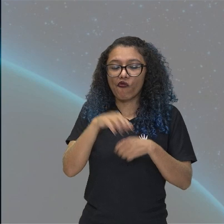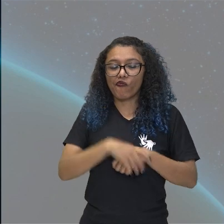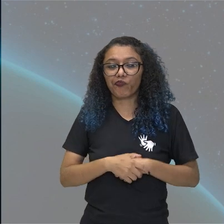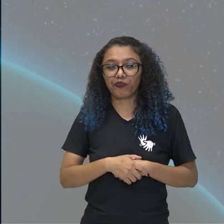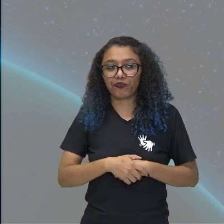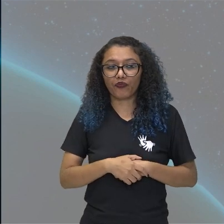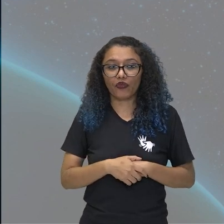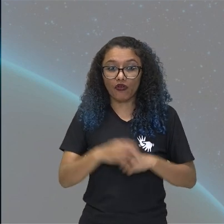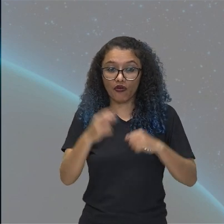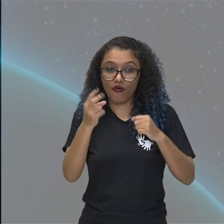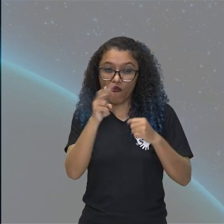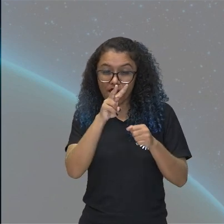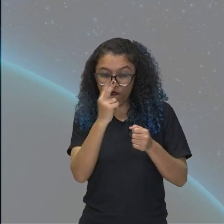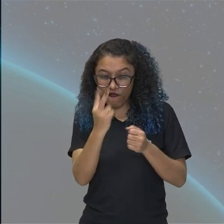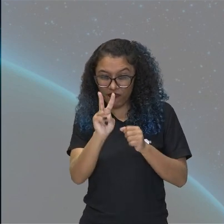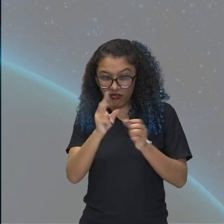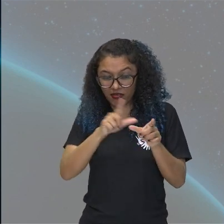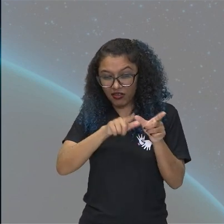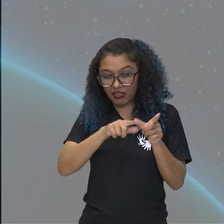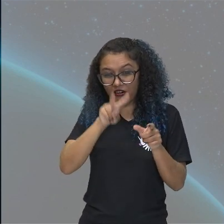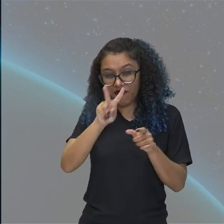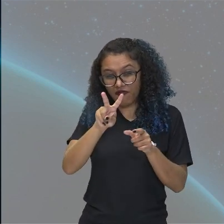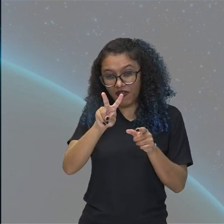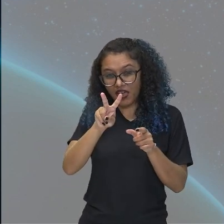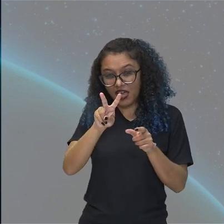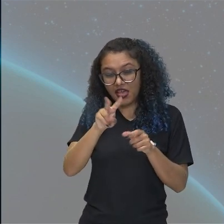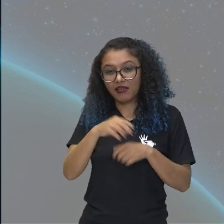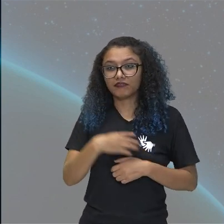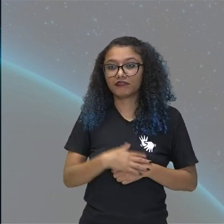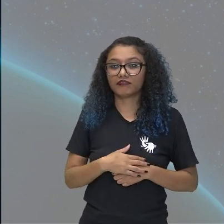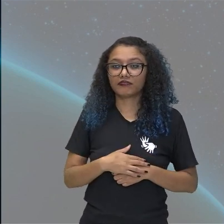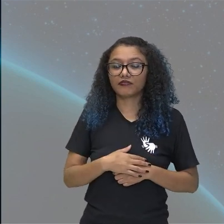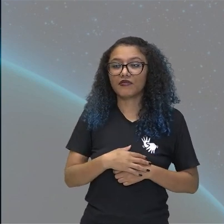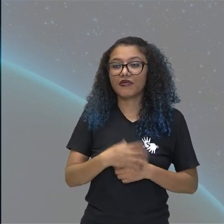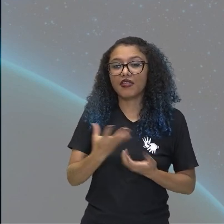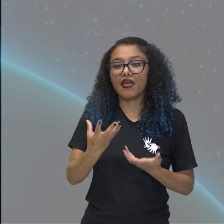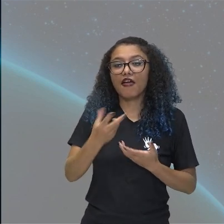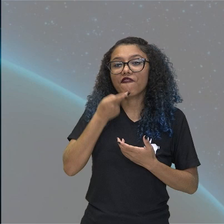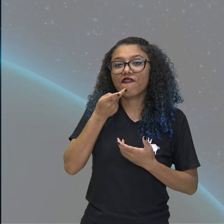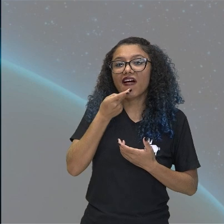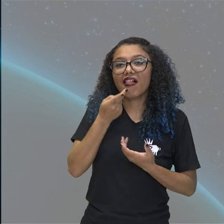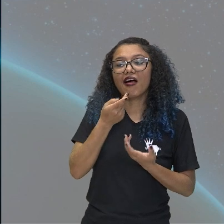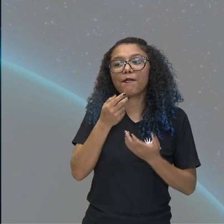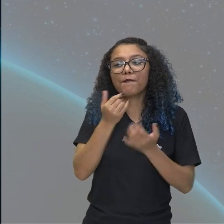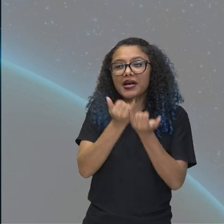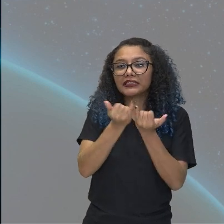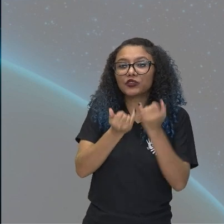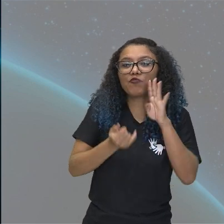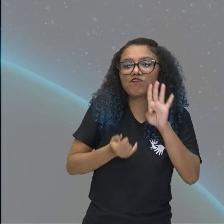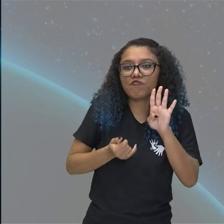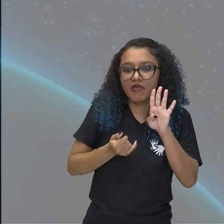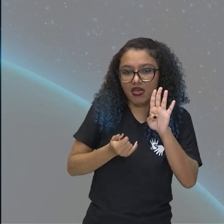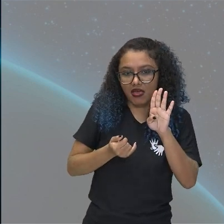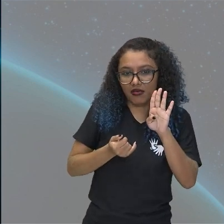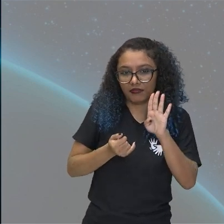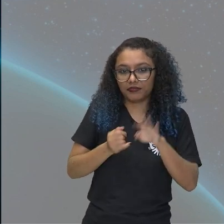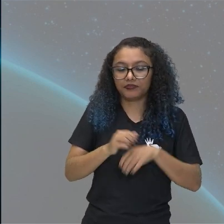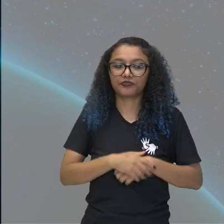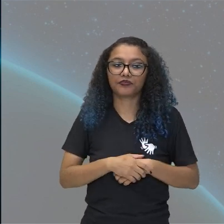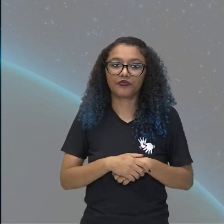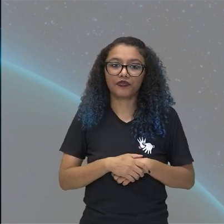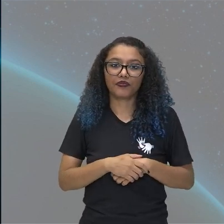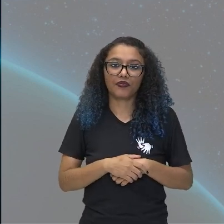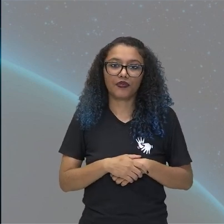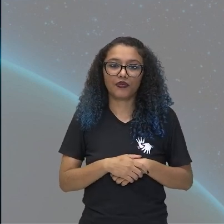ele faz a curvinha lá no céu da boca. Então, ao contrário de nível, eu tenho nível. Observaram